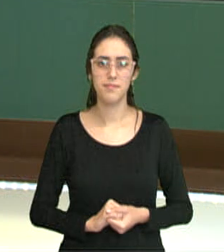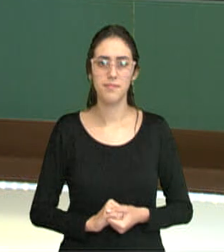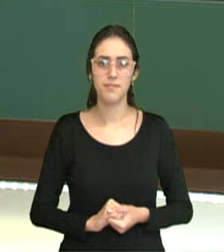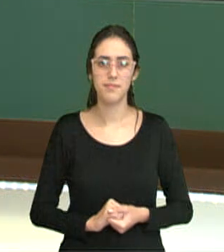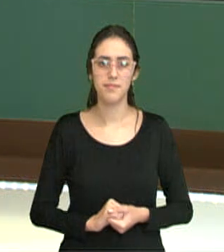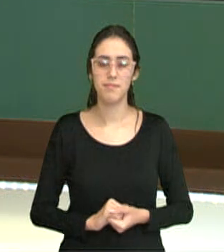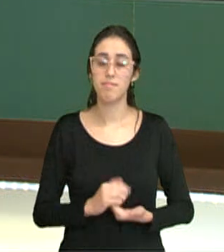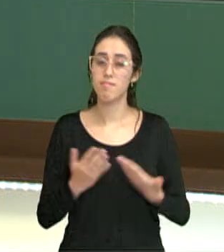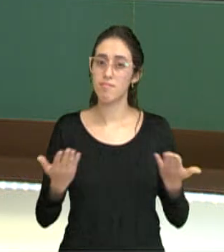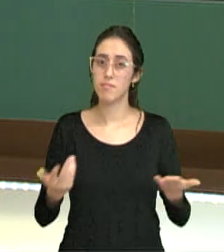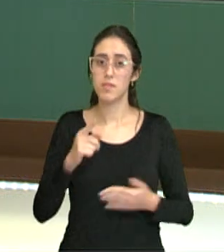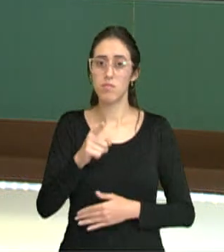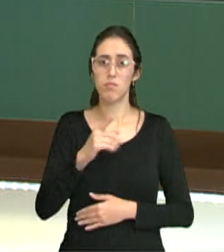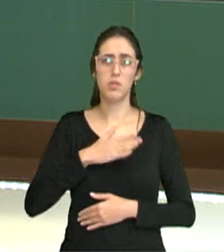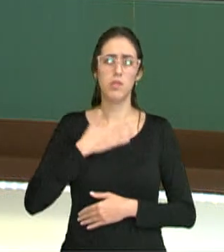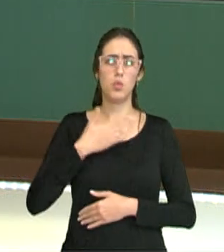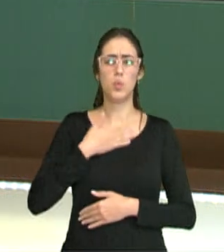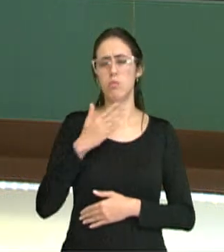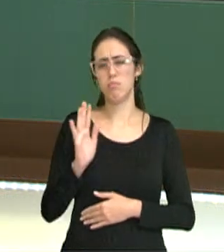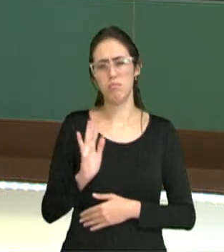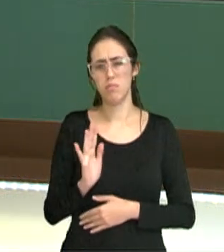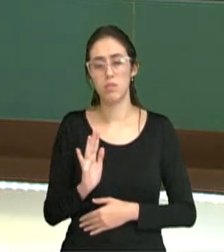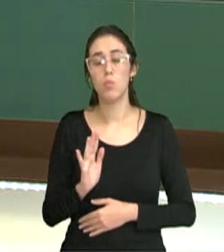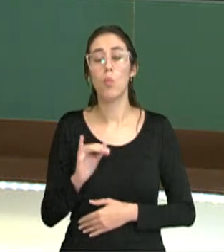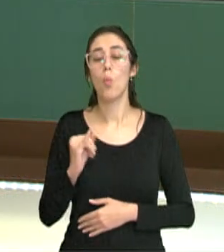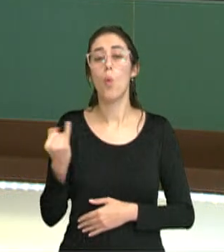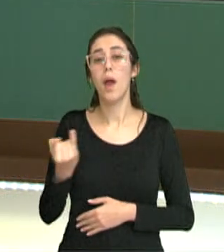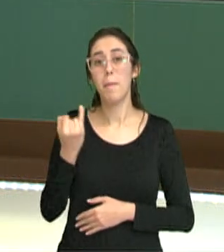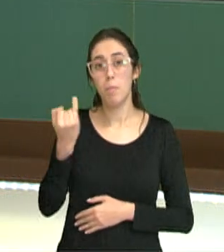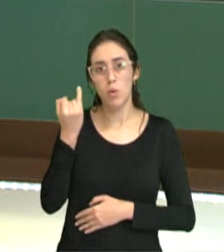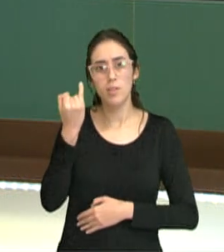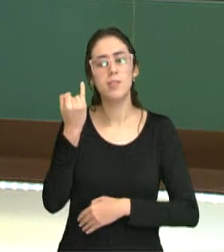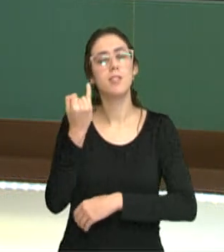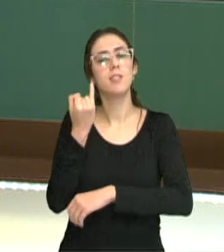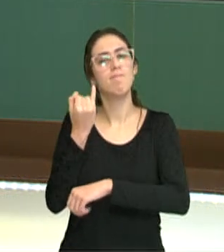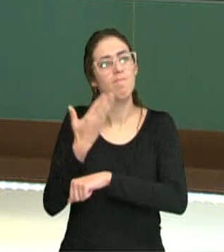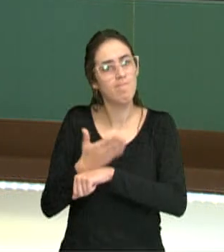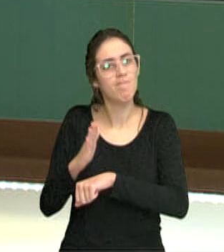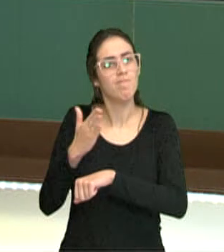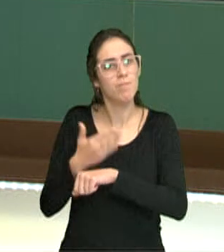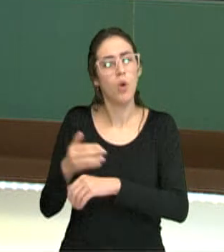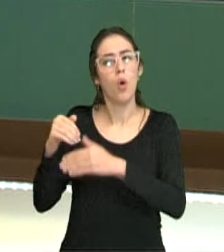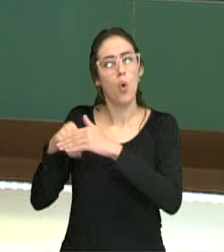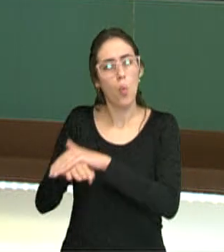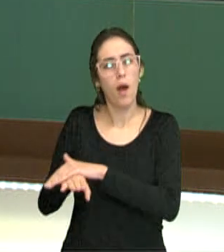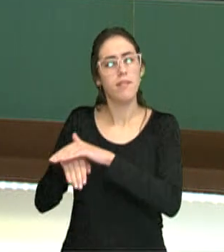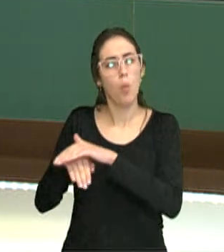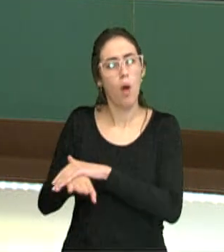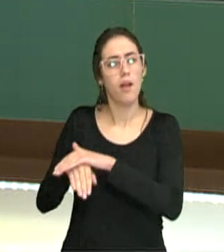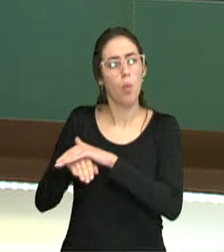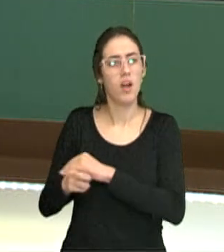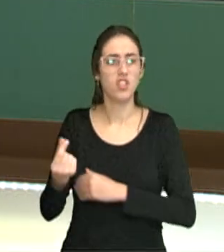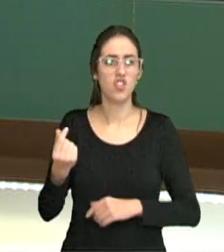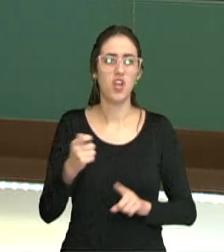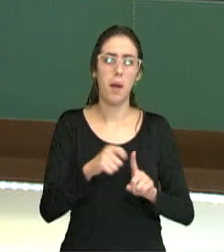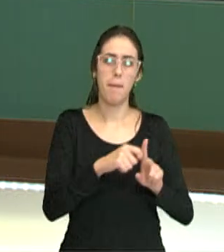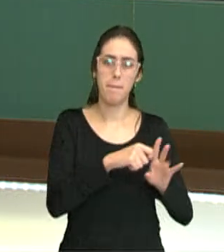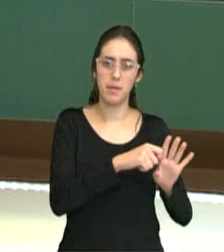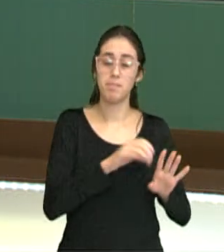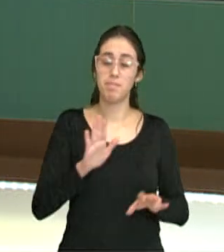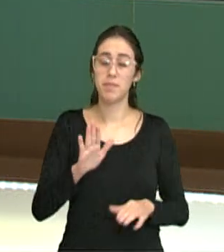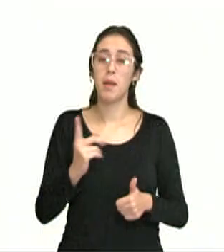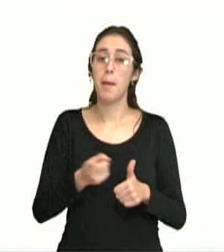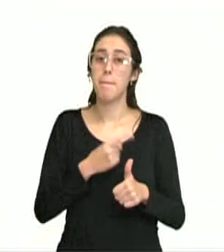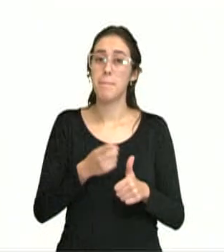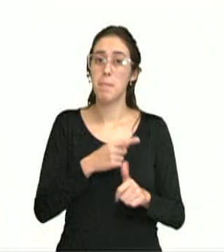Bem, pessoal, não se assuste com o juro, mas o que é mais importante é criar o hábito de guardar dinheiro. Então vamos lá. No primeiro